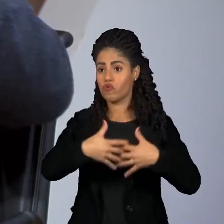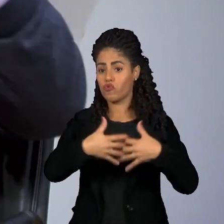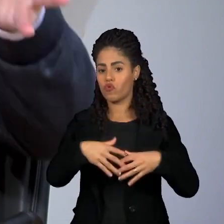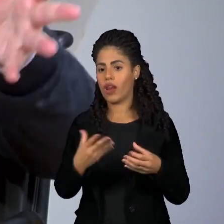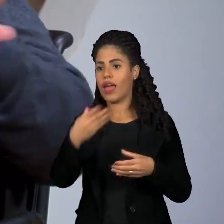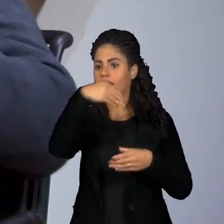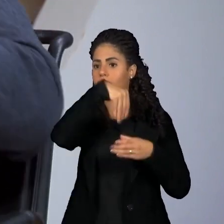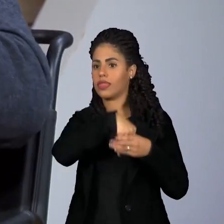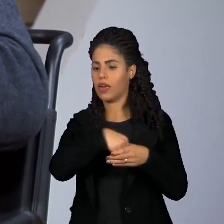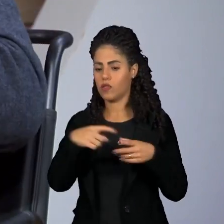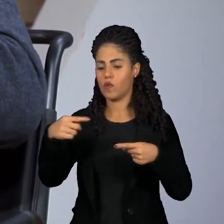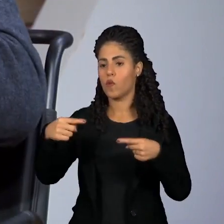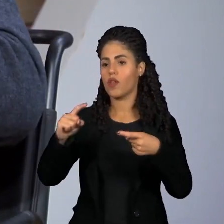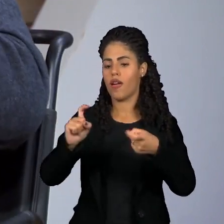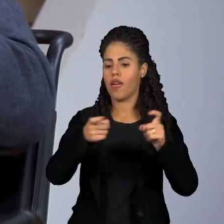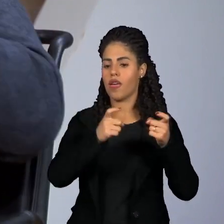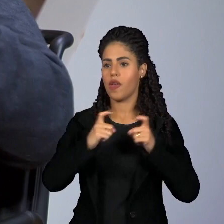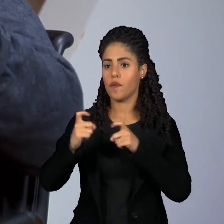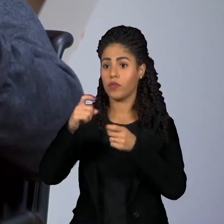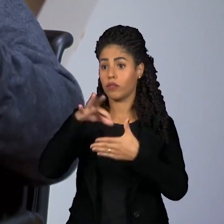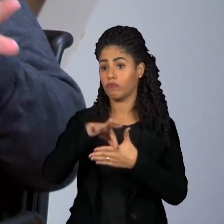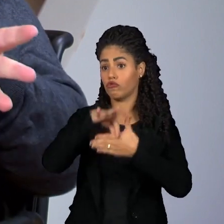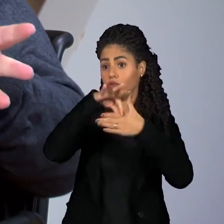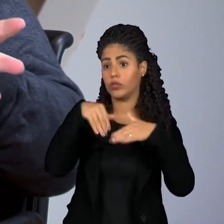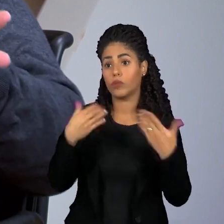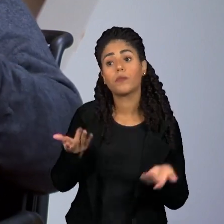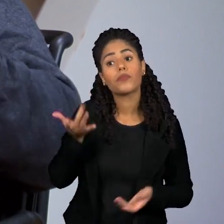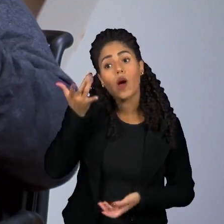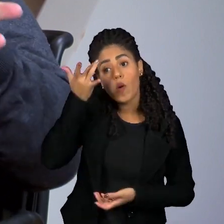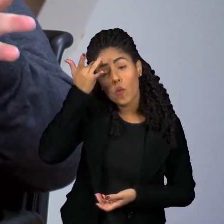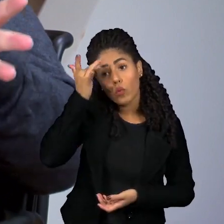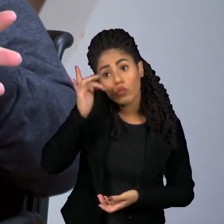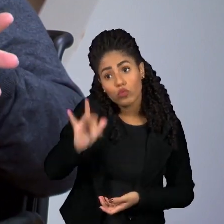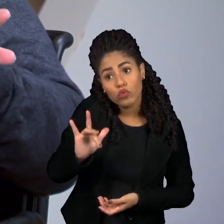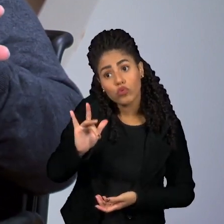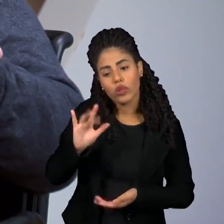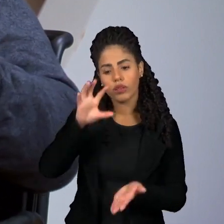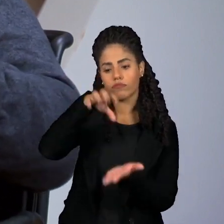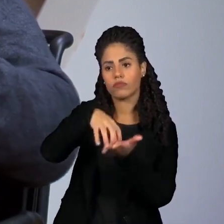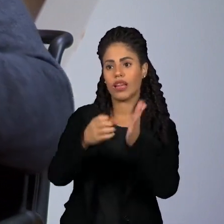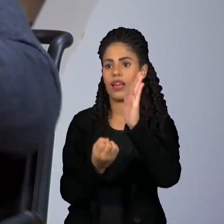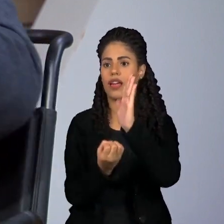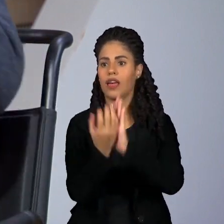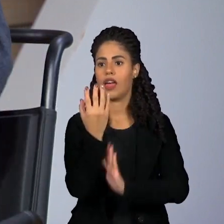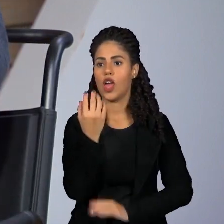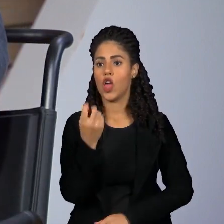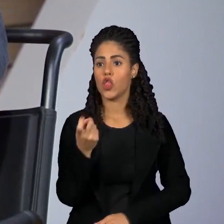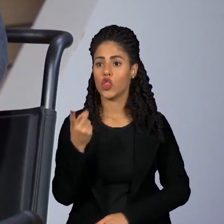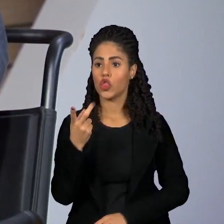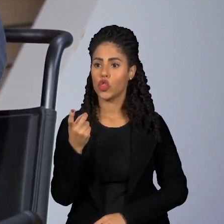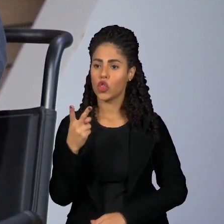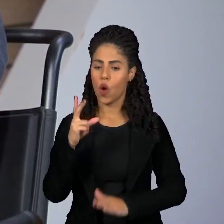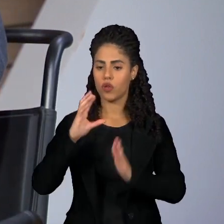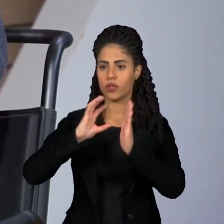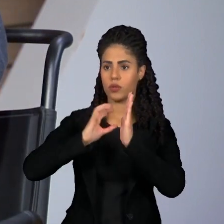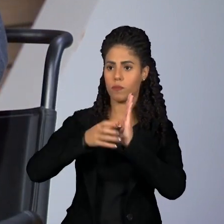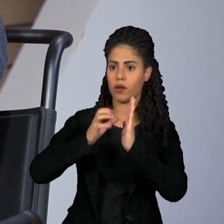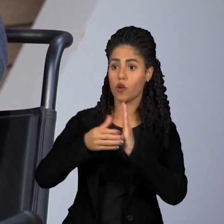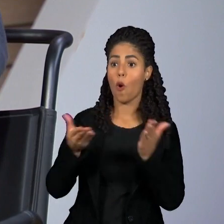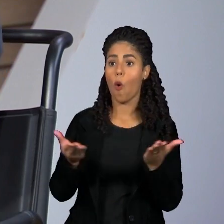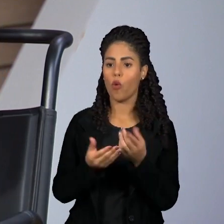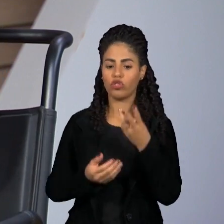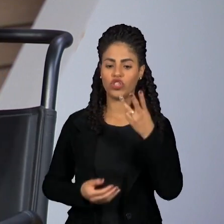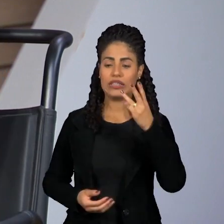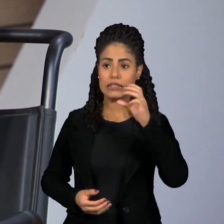reunião de líderes. Você, na época da criação do Centrão, eram 12 partidos. Hoje você tem 30